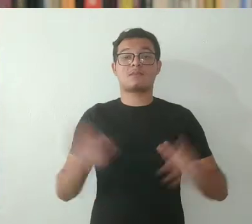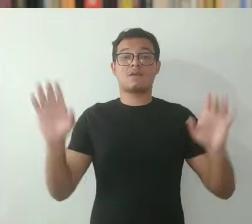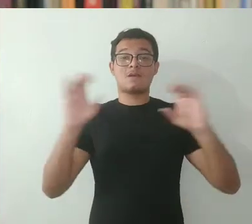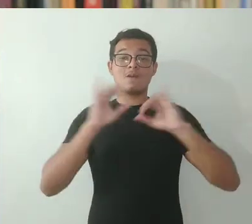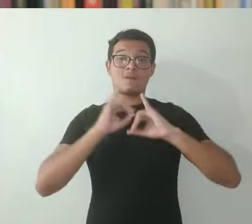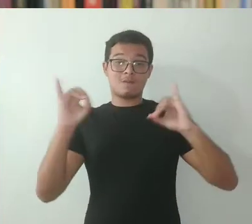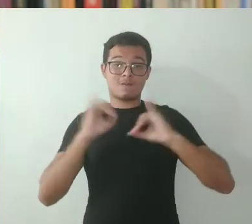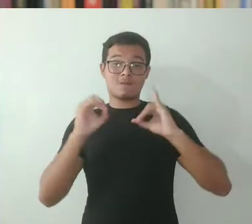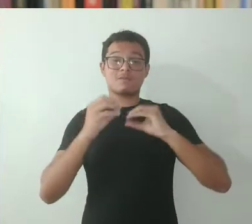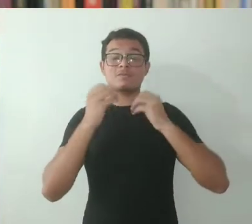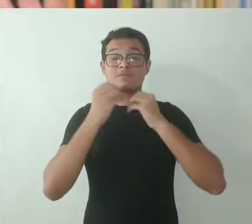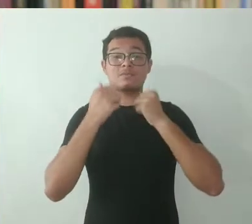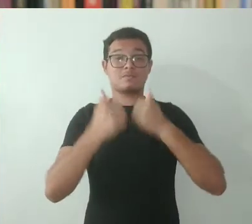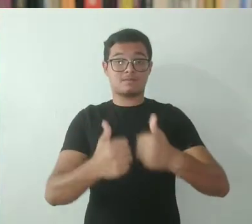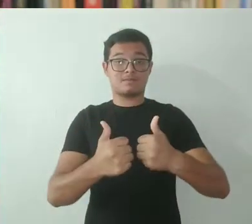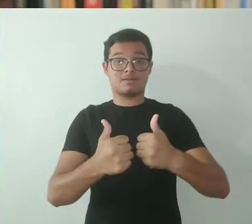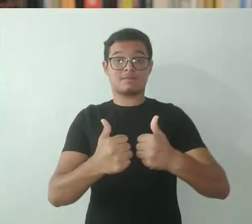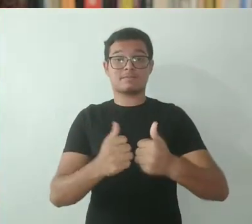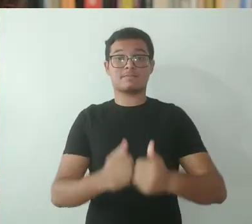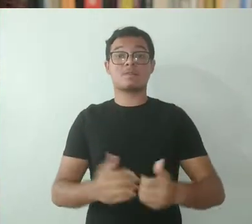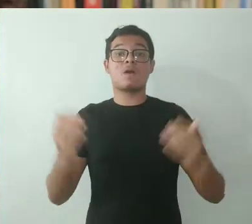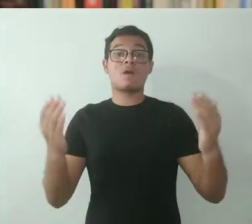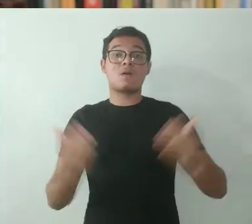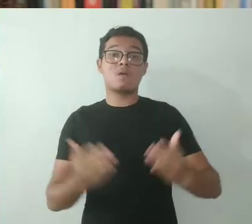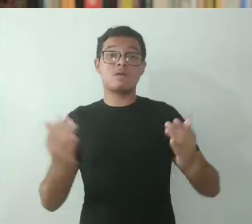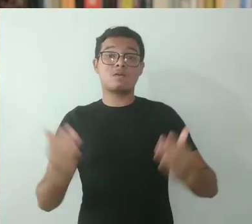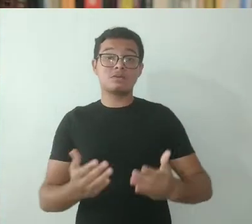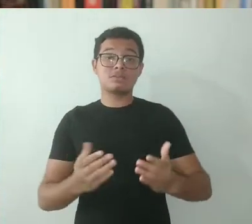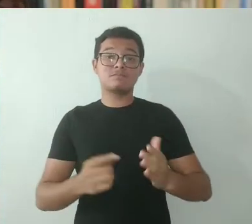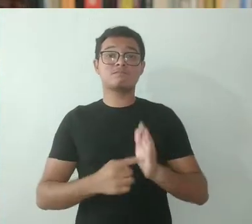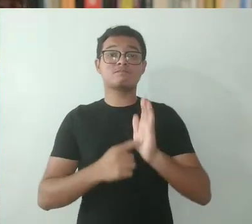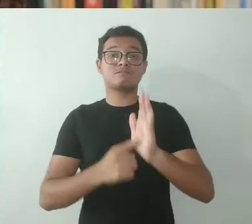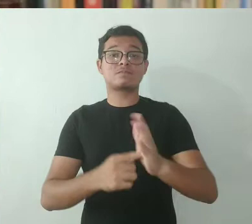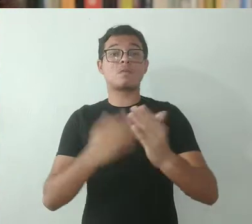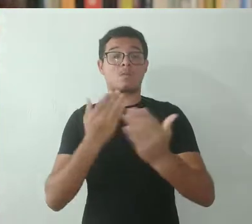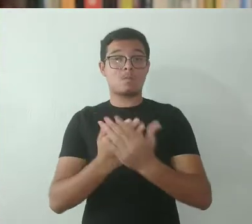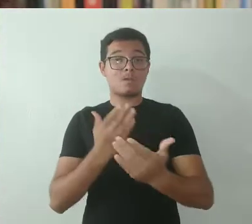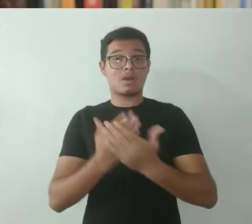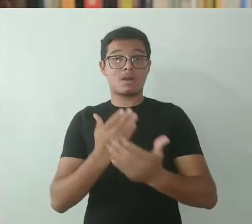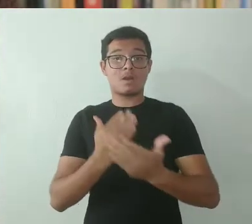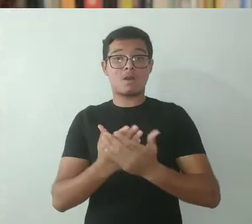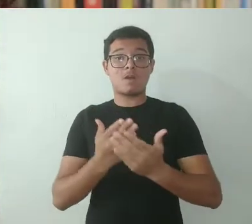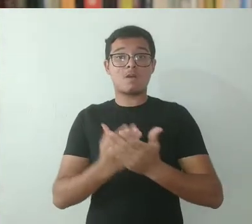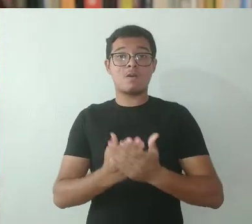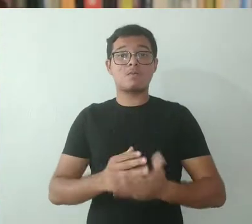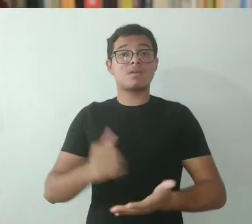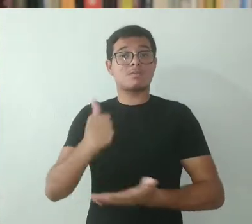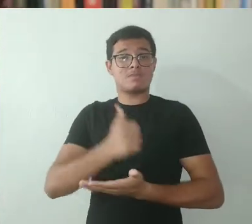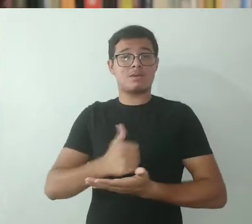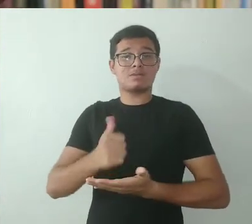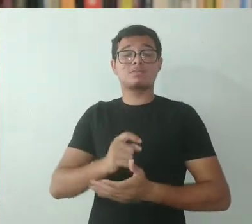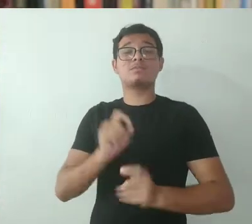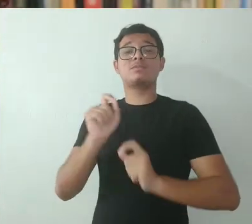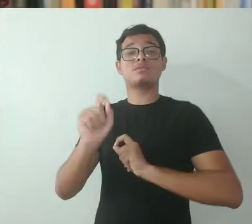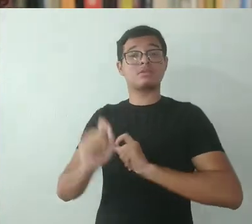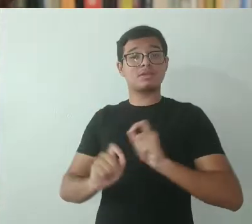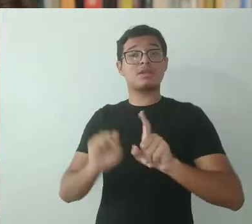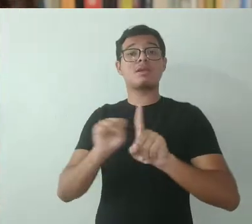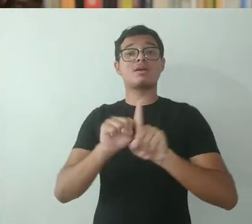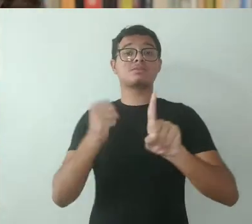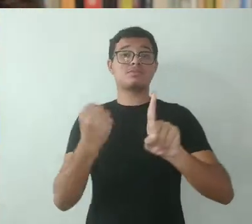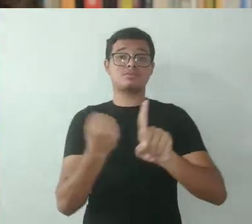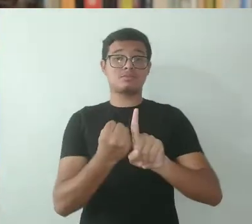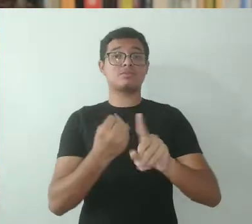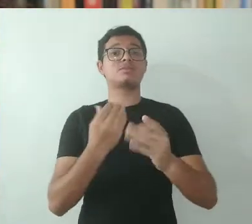Oi pessoal, tudo bom? Hoje eu vim aqui trazer para vocês uma aula básica sobre o que é a